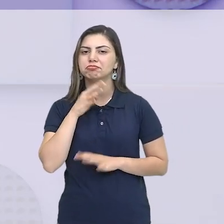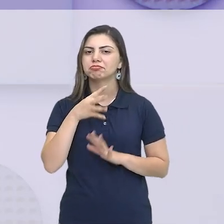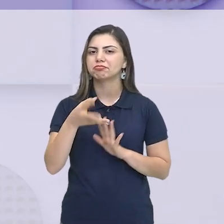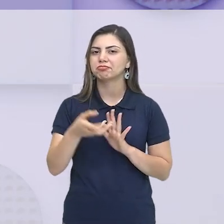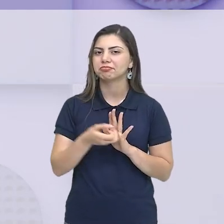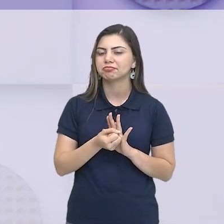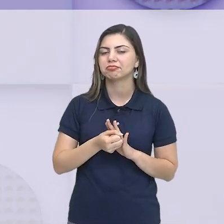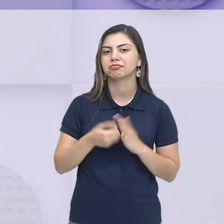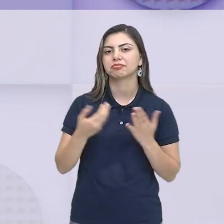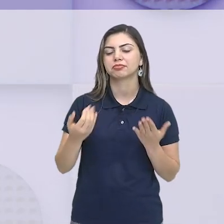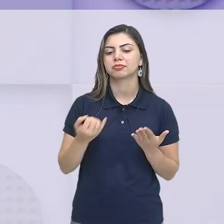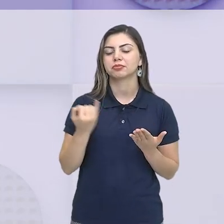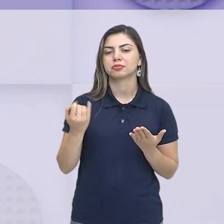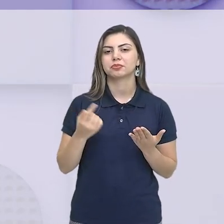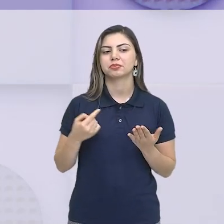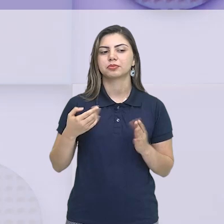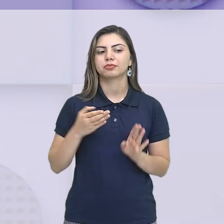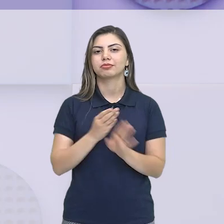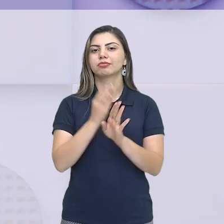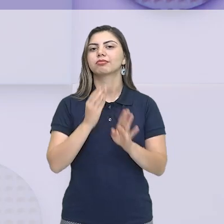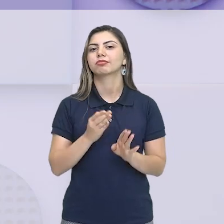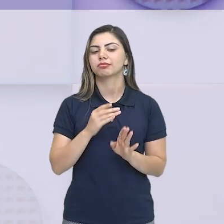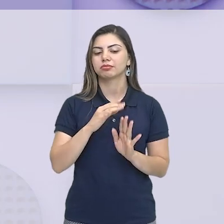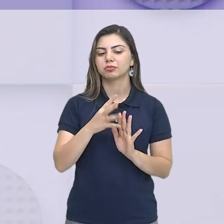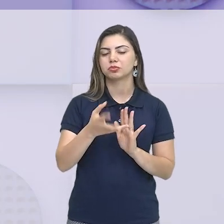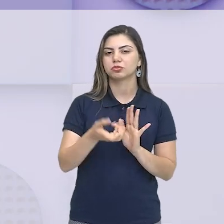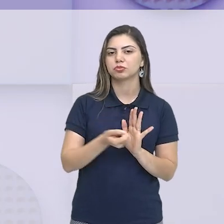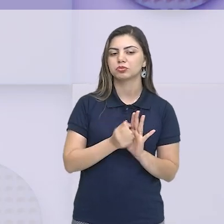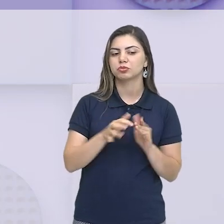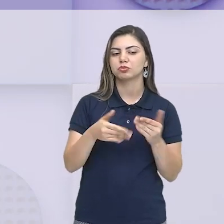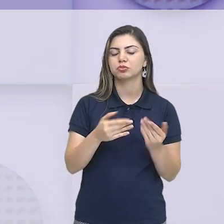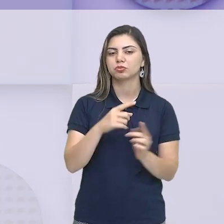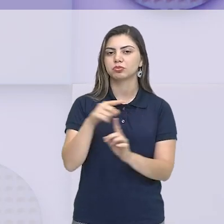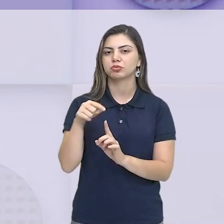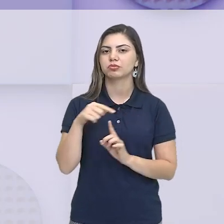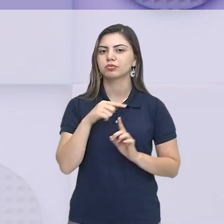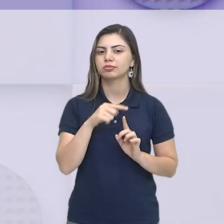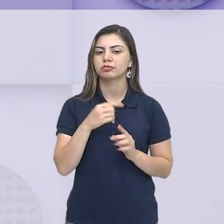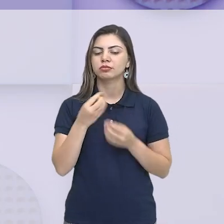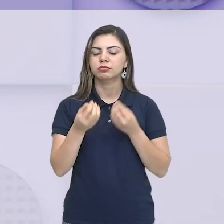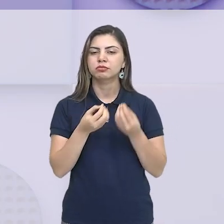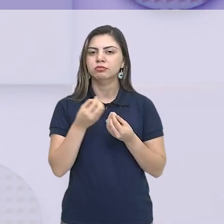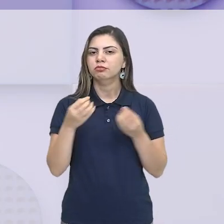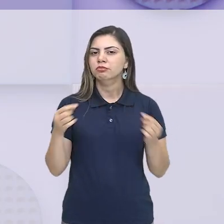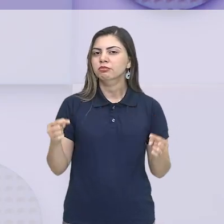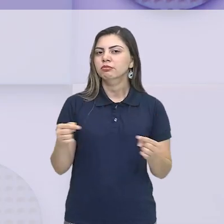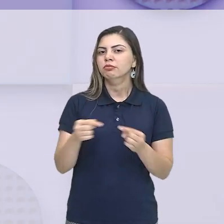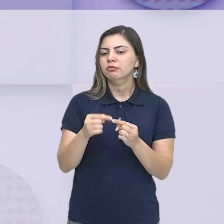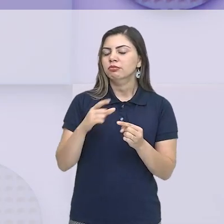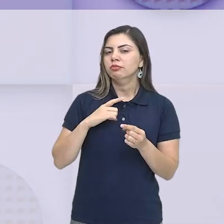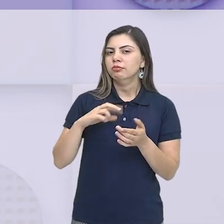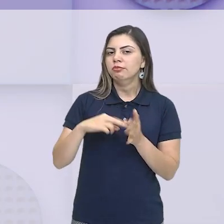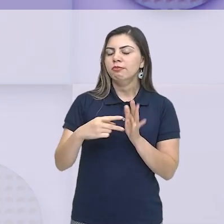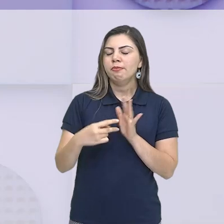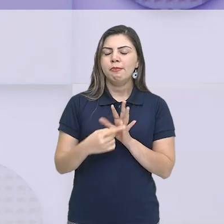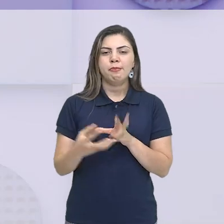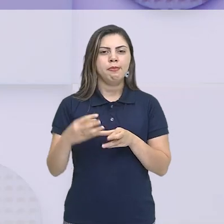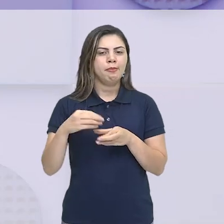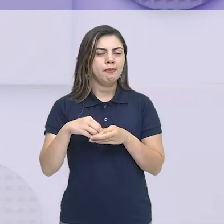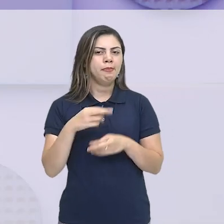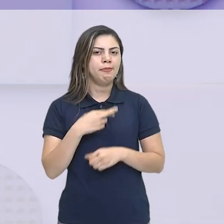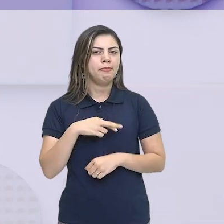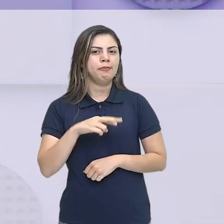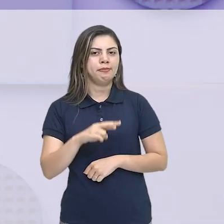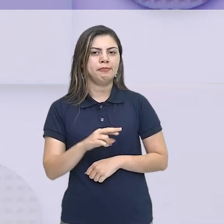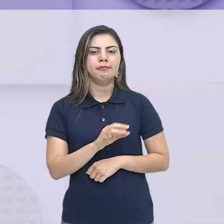É importante nós identificarmos esses símbolos e ver como eles atuam dentro da religião e em nome